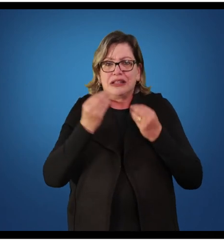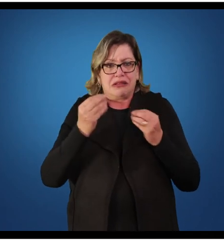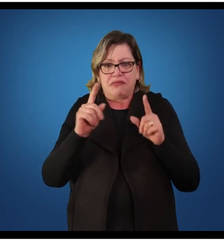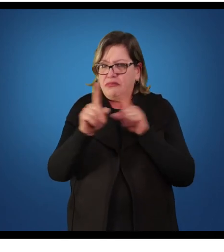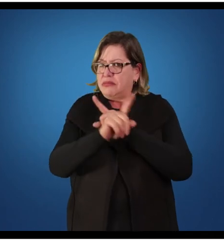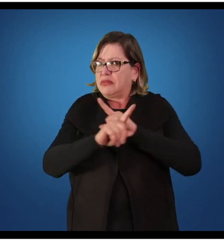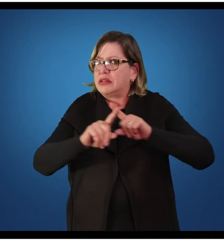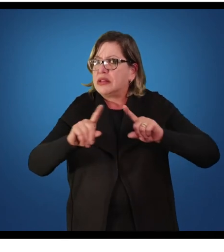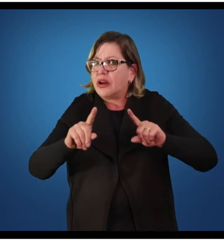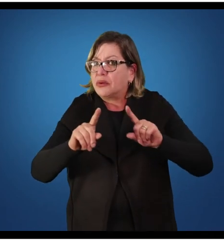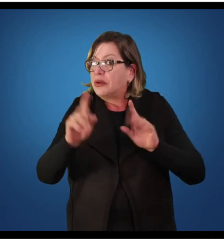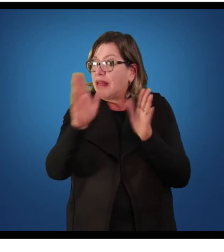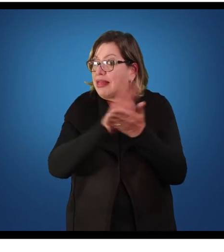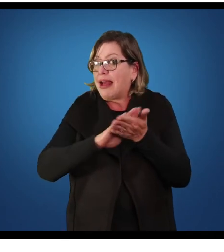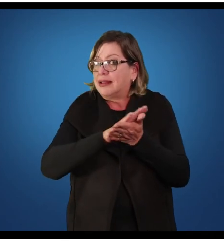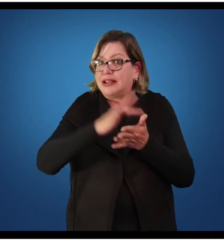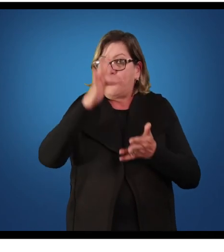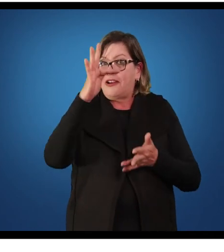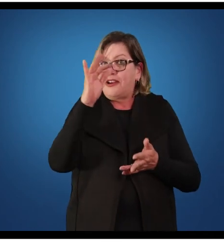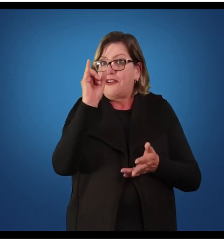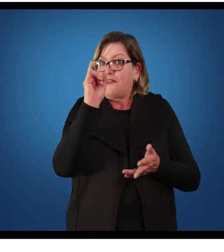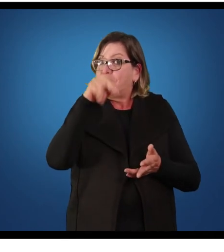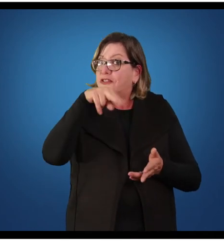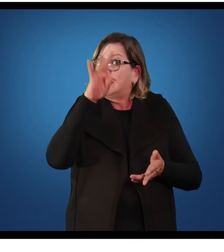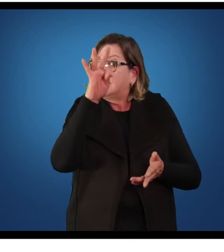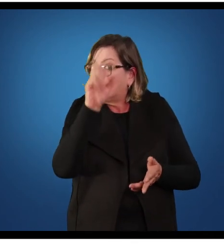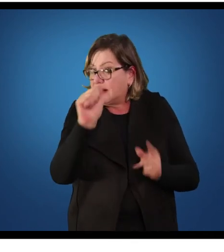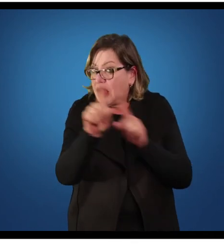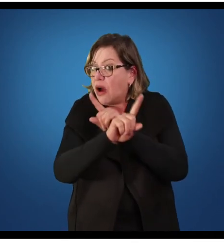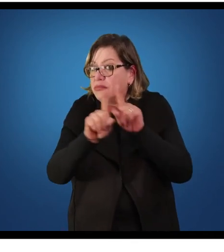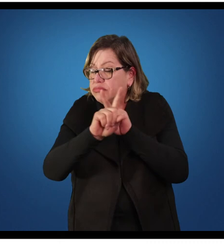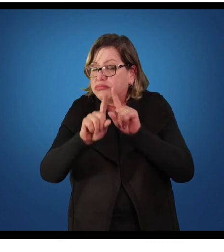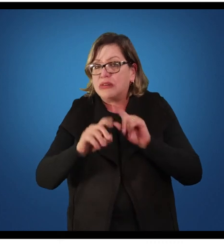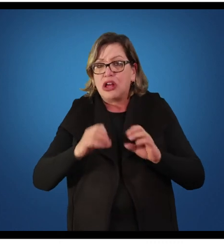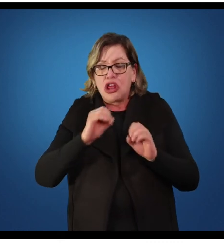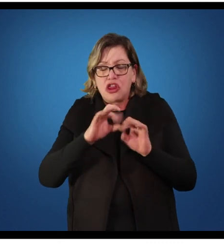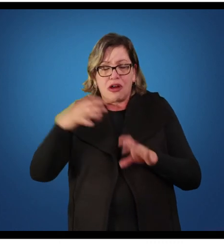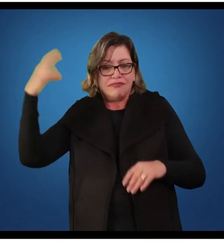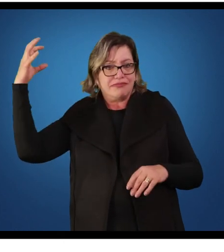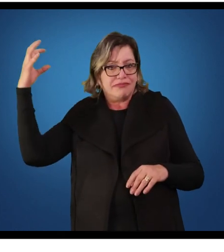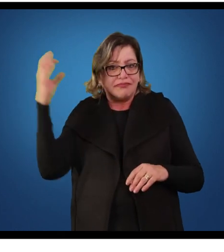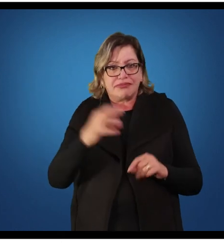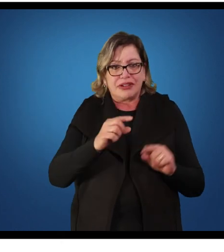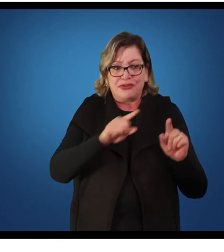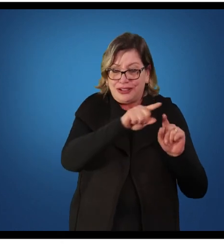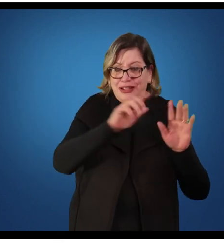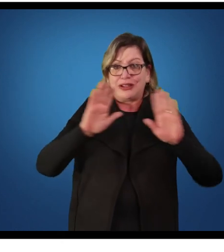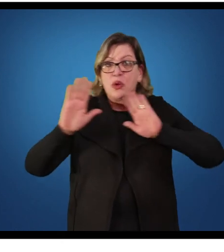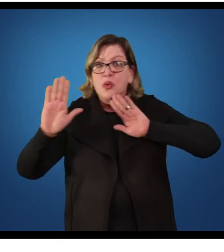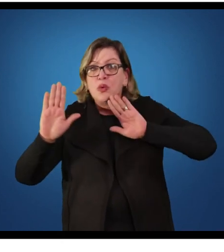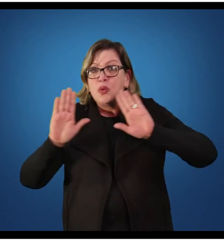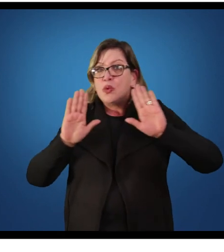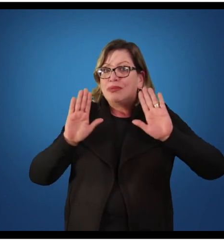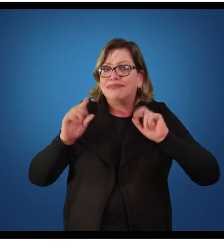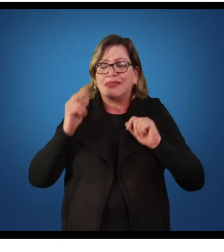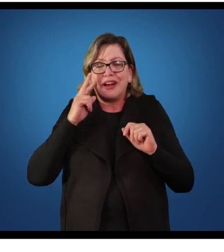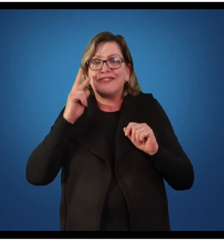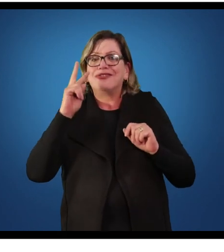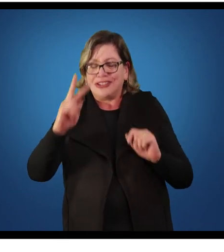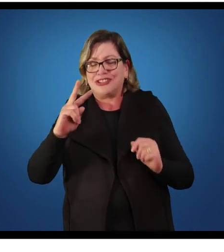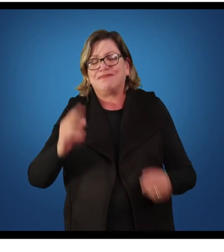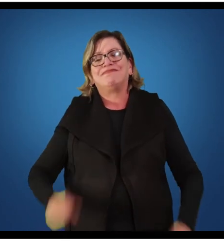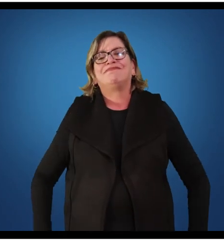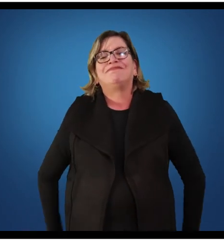estou falando em finta e nada, certo? Ok? E vocês fazem a proteção. Vai!